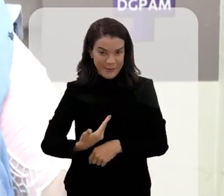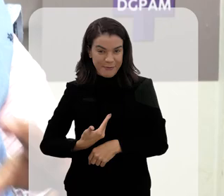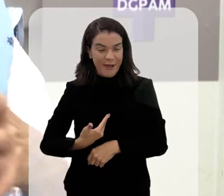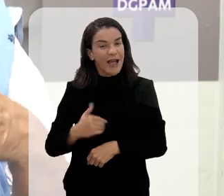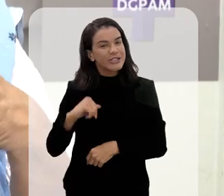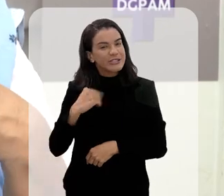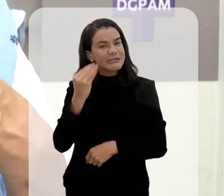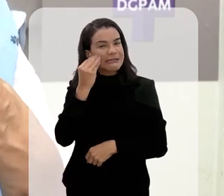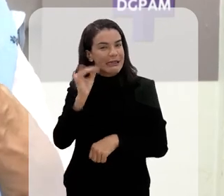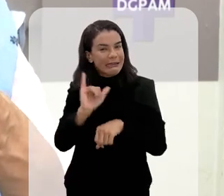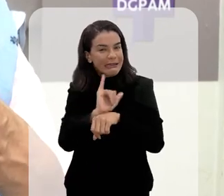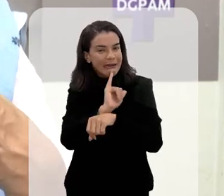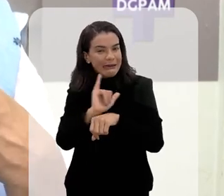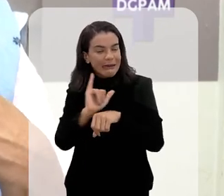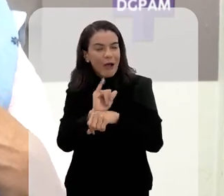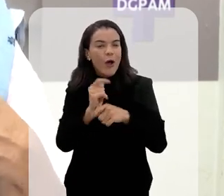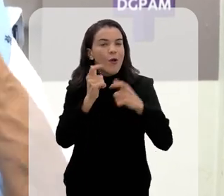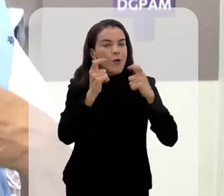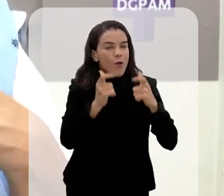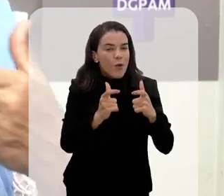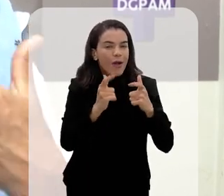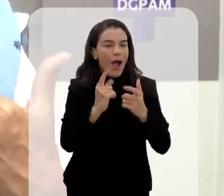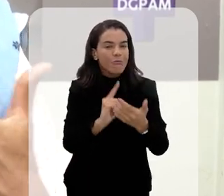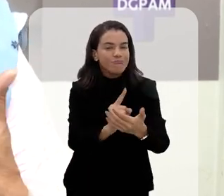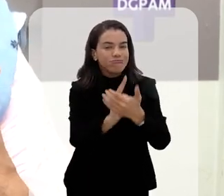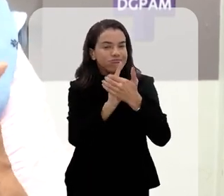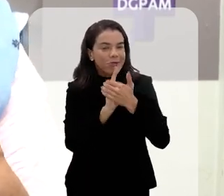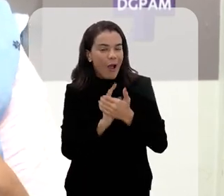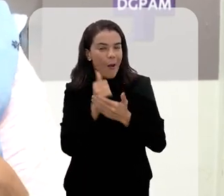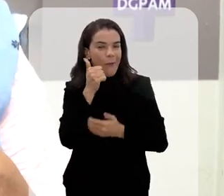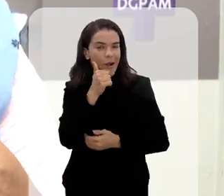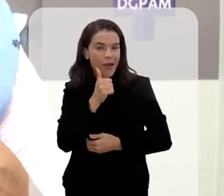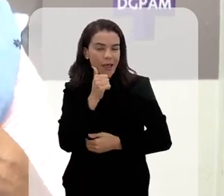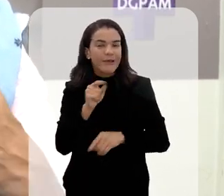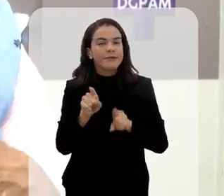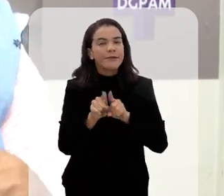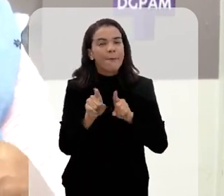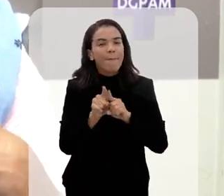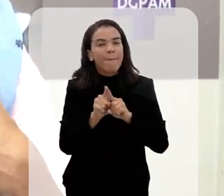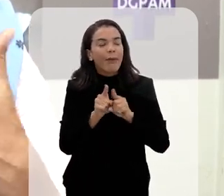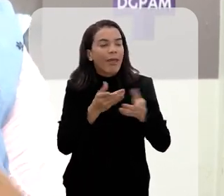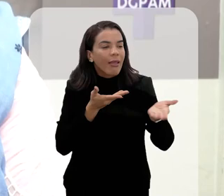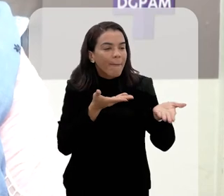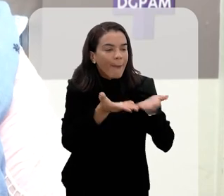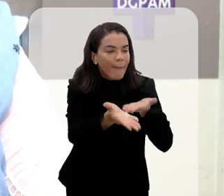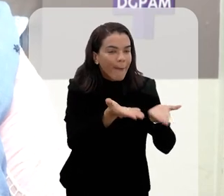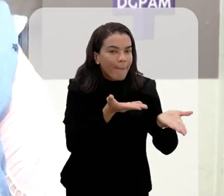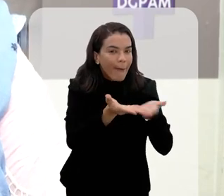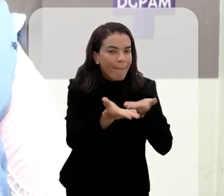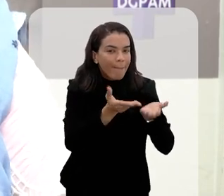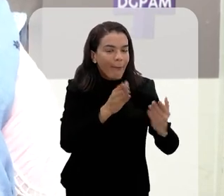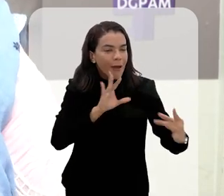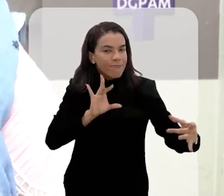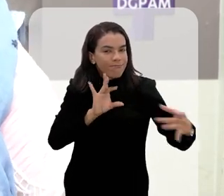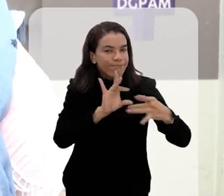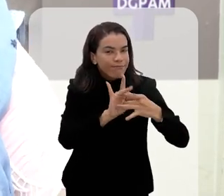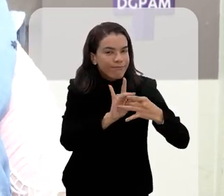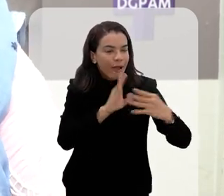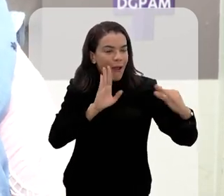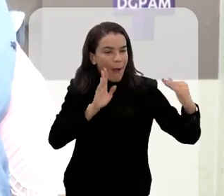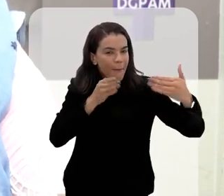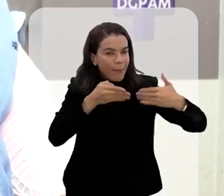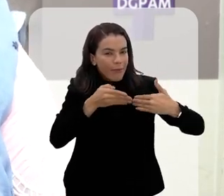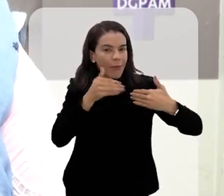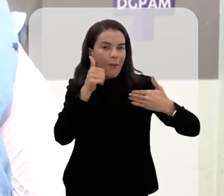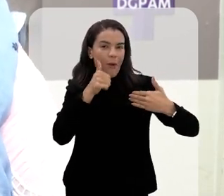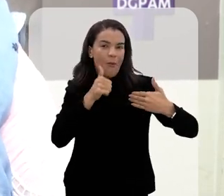políticas públicas, a gente também tem onde a mulher se sente melhor. Então a gente tem atividades voltadas para um público mais feminino, onde a gente pode